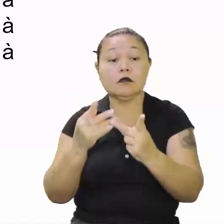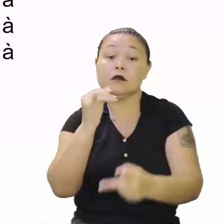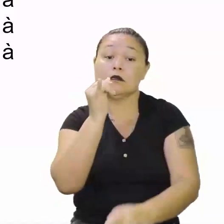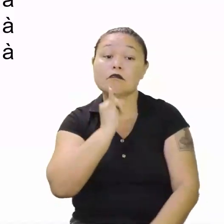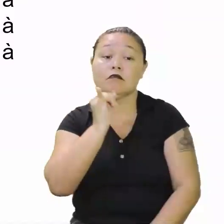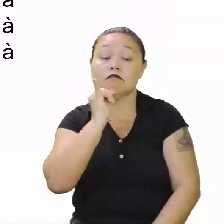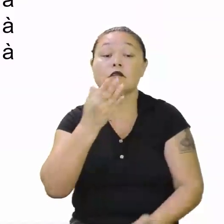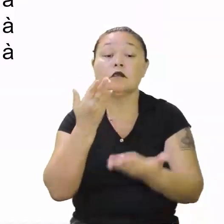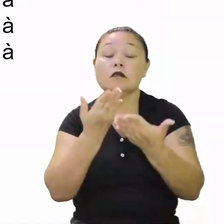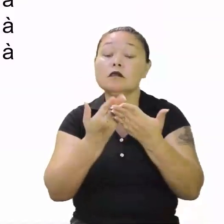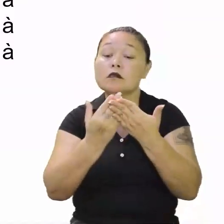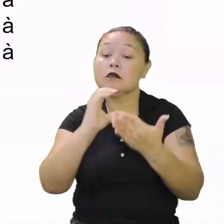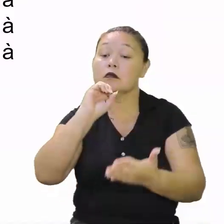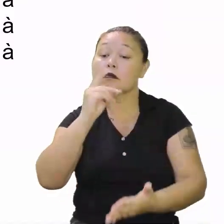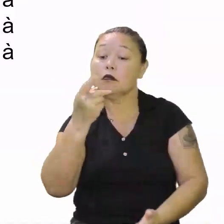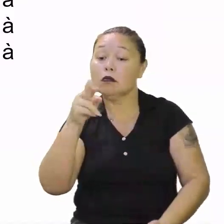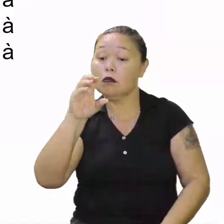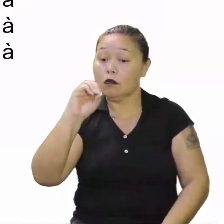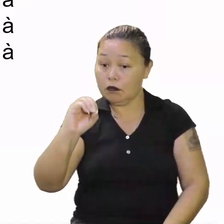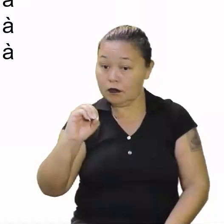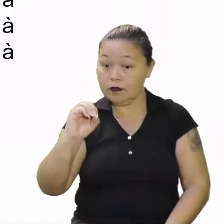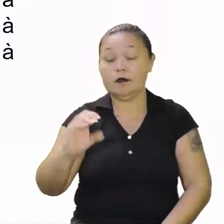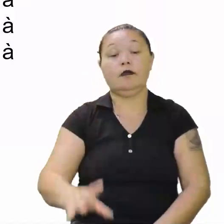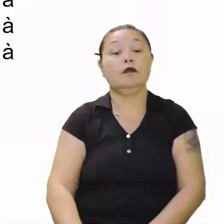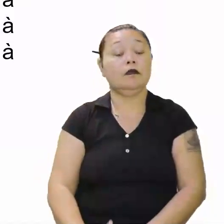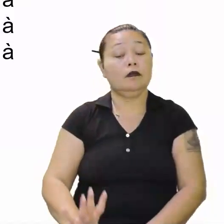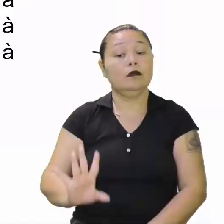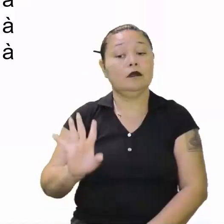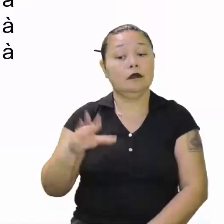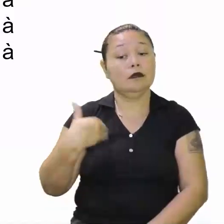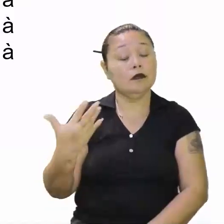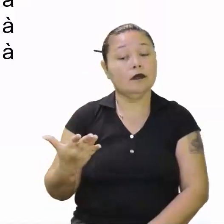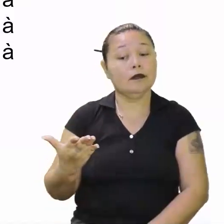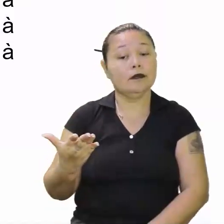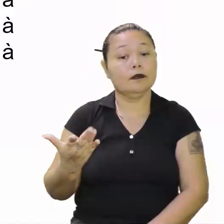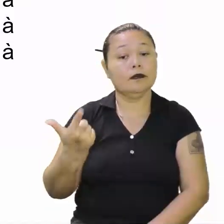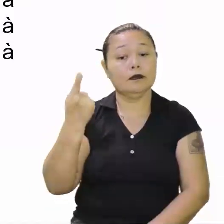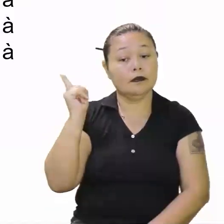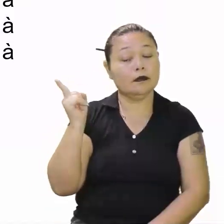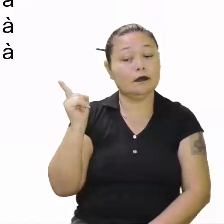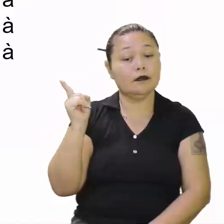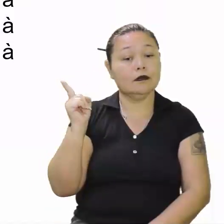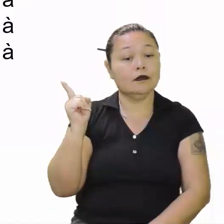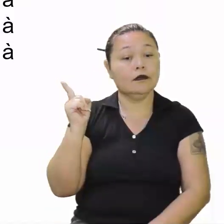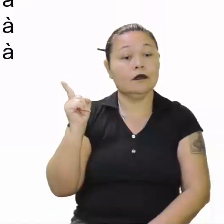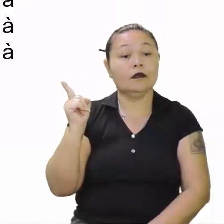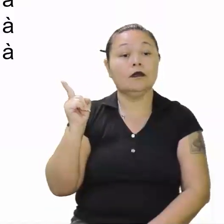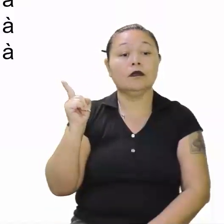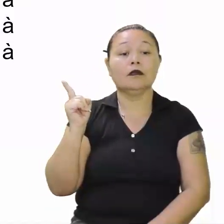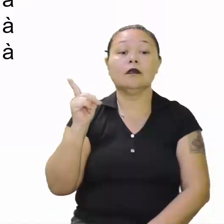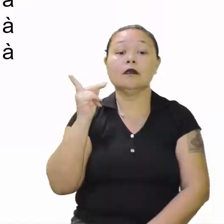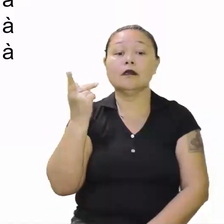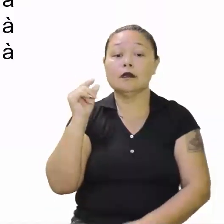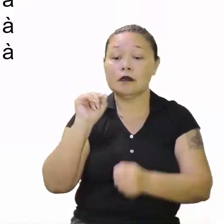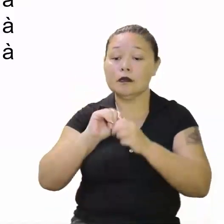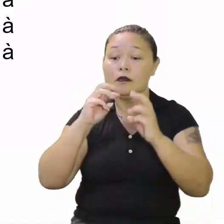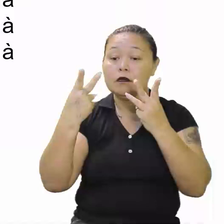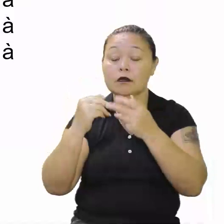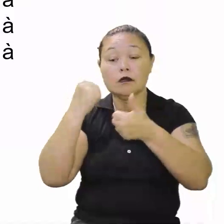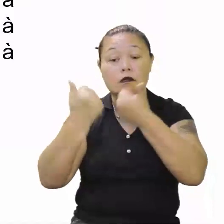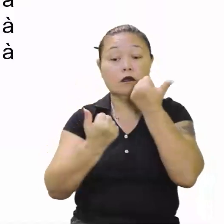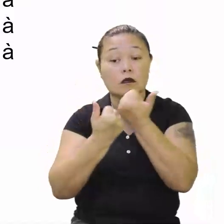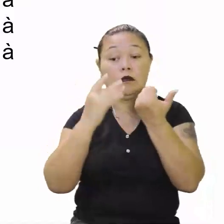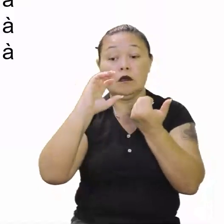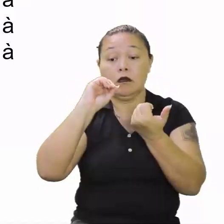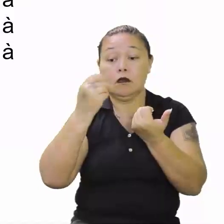exemplo, estamos estudando um corpo. Quer dizer, olha lá, o termo matéria pode ser substituído por corpo,